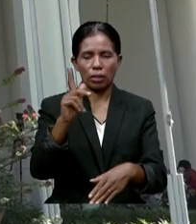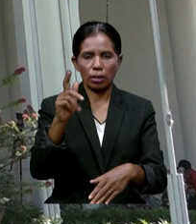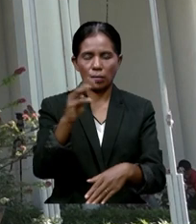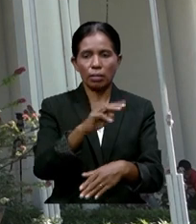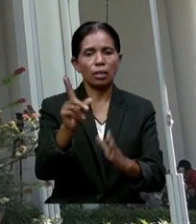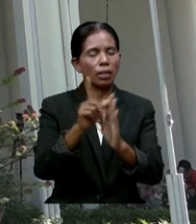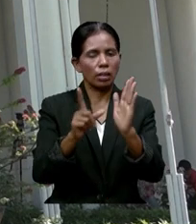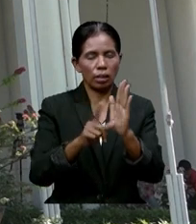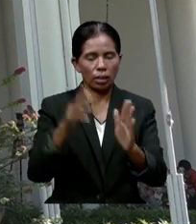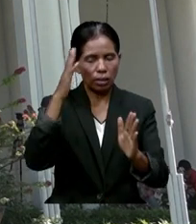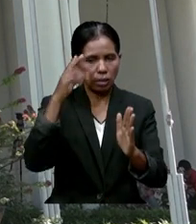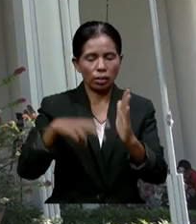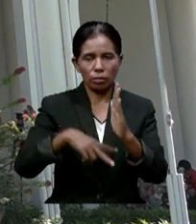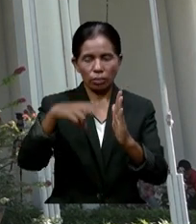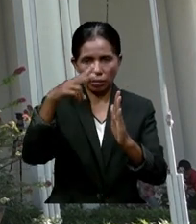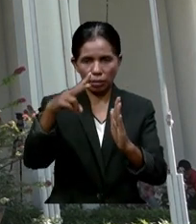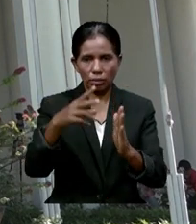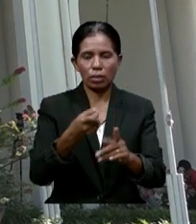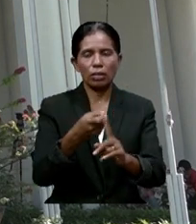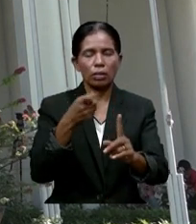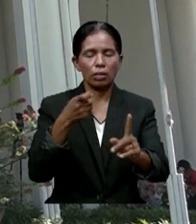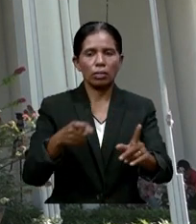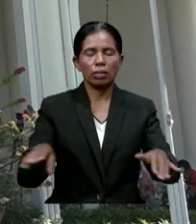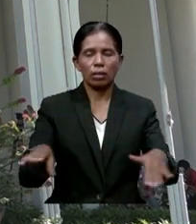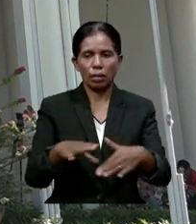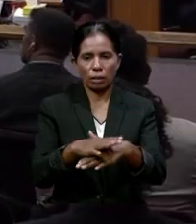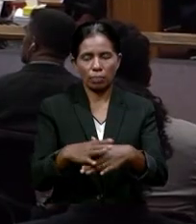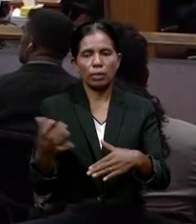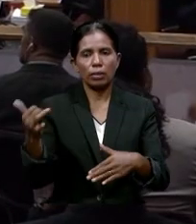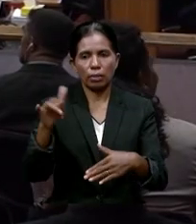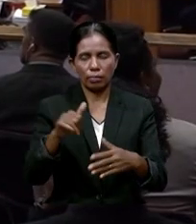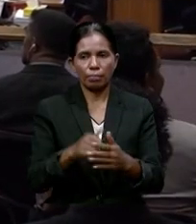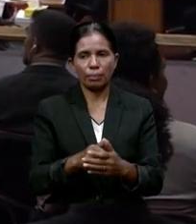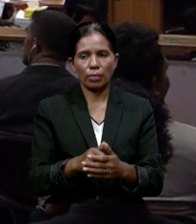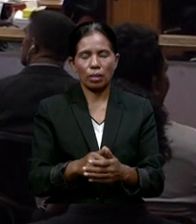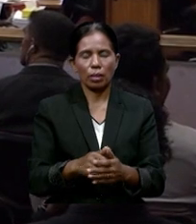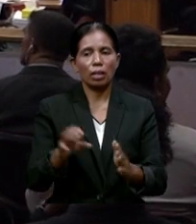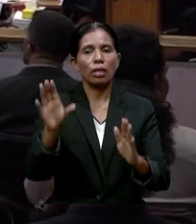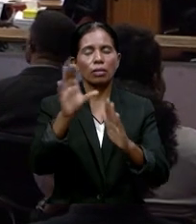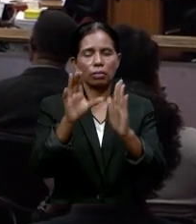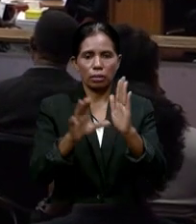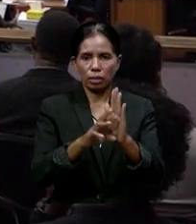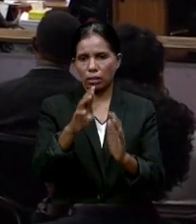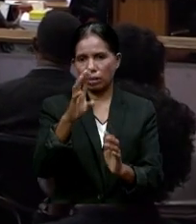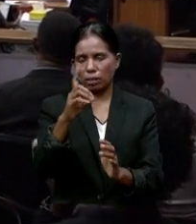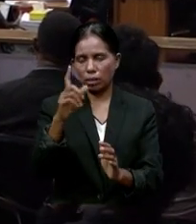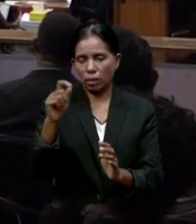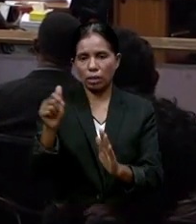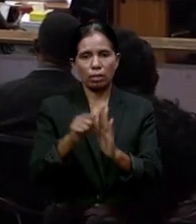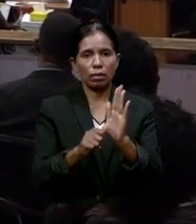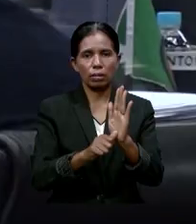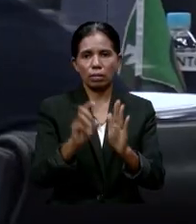lei reconhece valor, no eficácia husi casamento hiraknem. E a Constituição RDTL, artigo sanulo recin